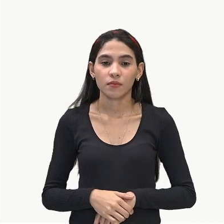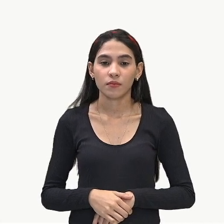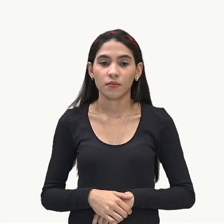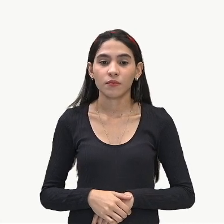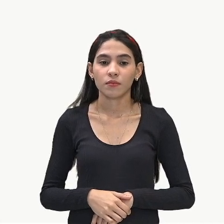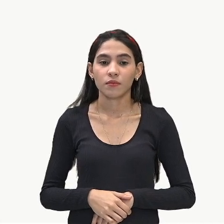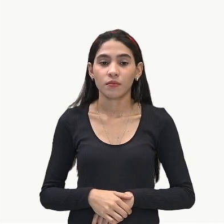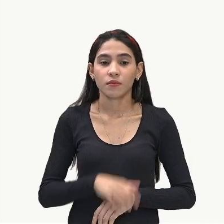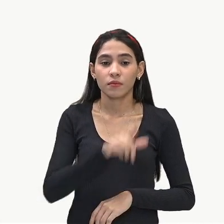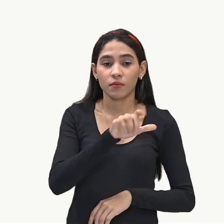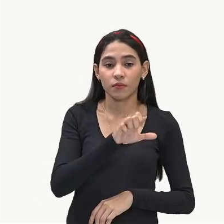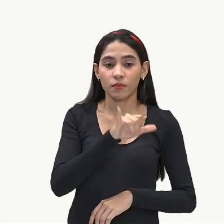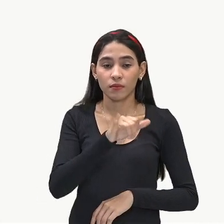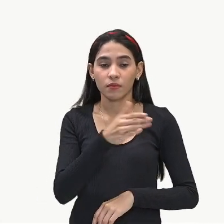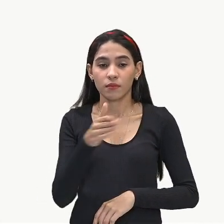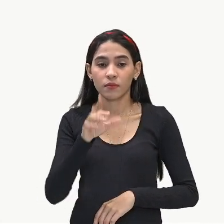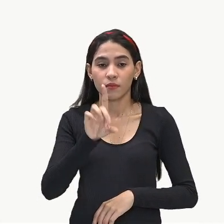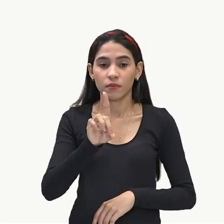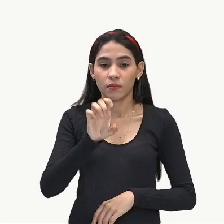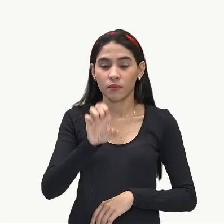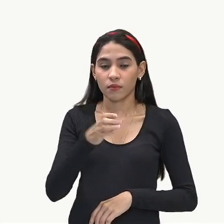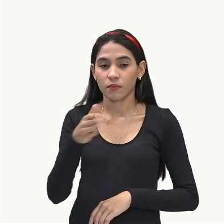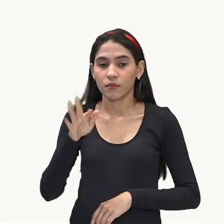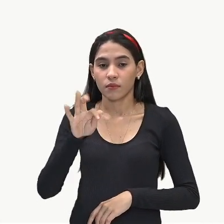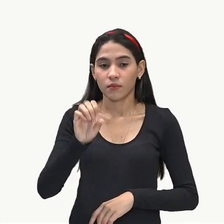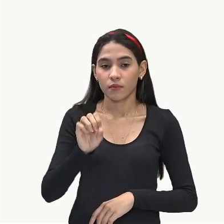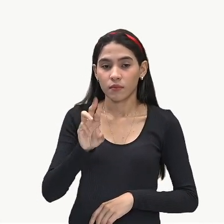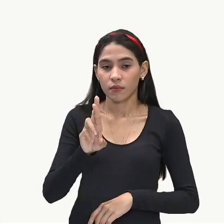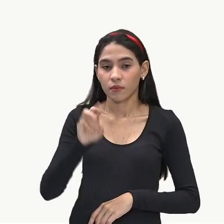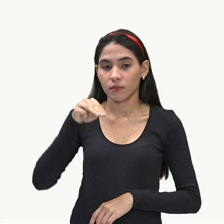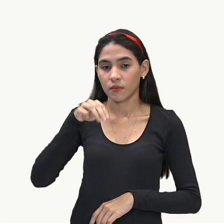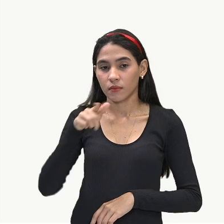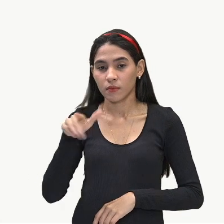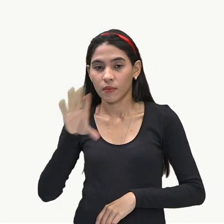lei de formação de uma sequência numérica